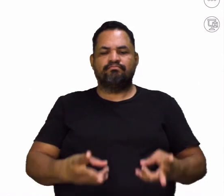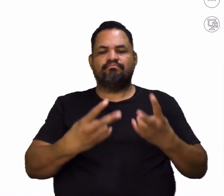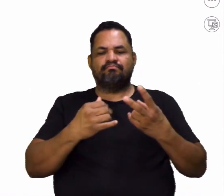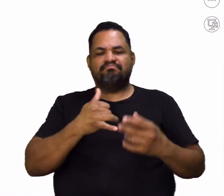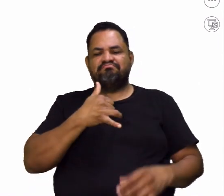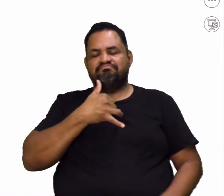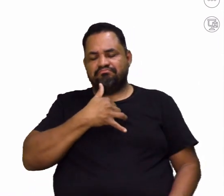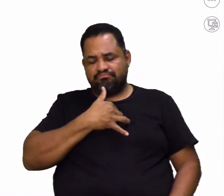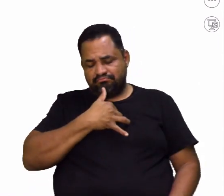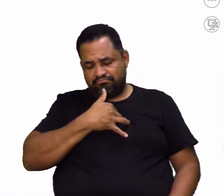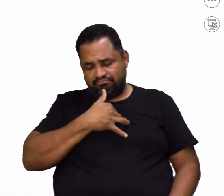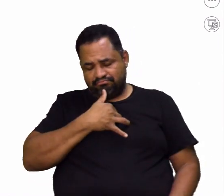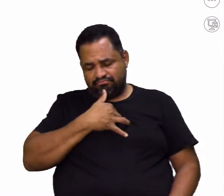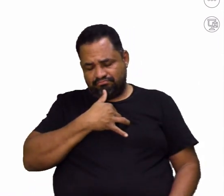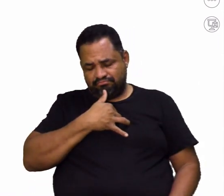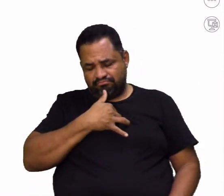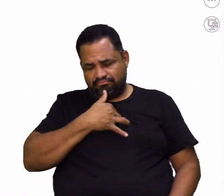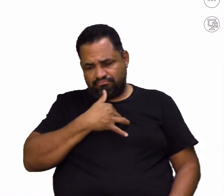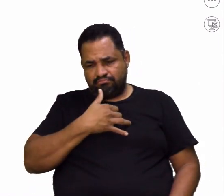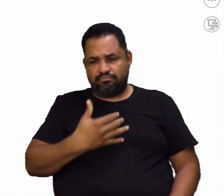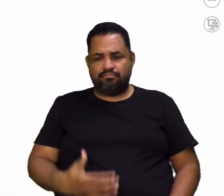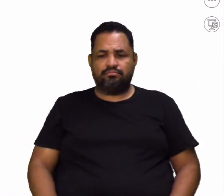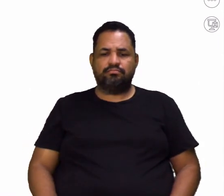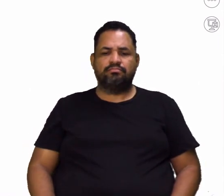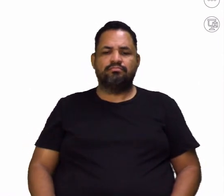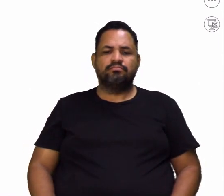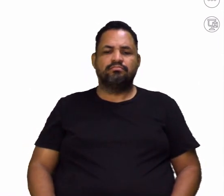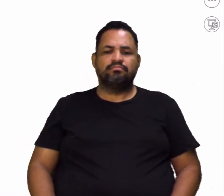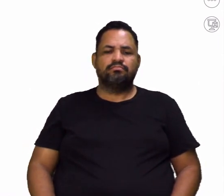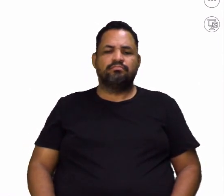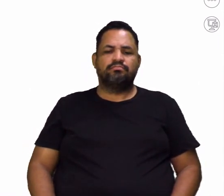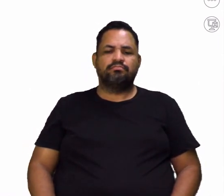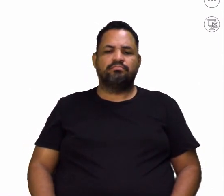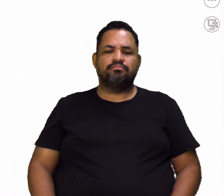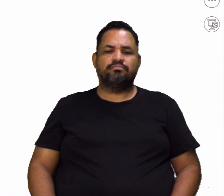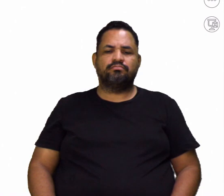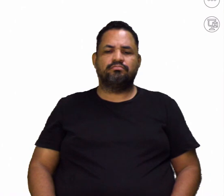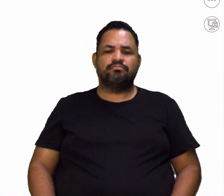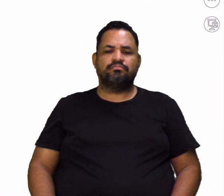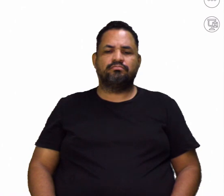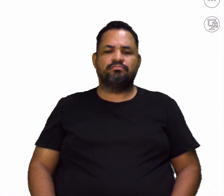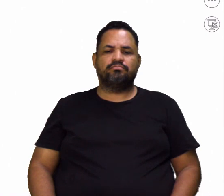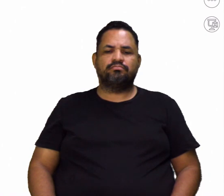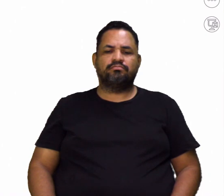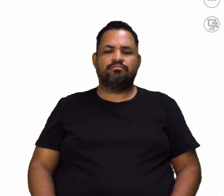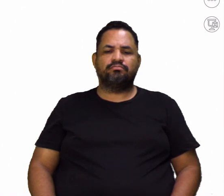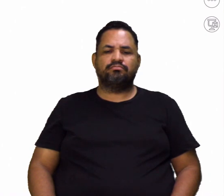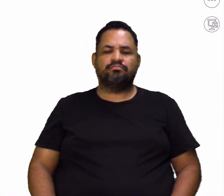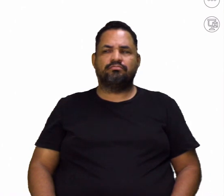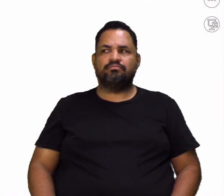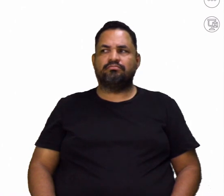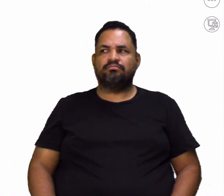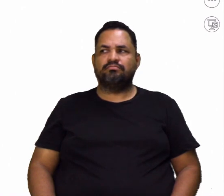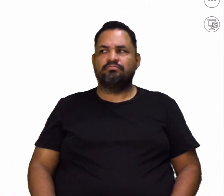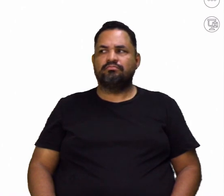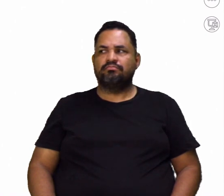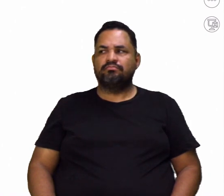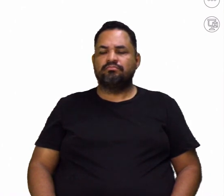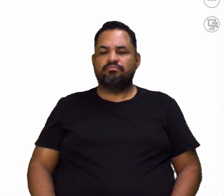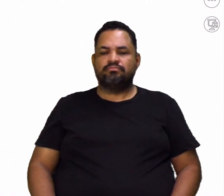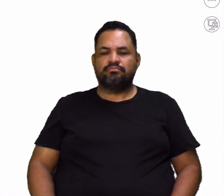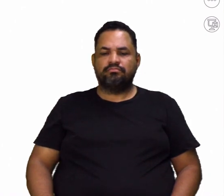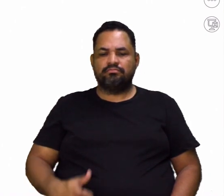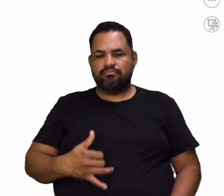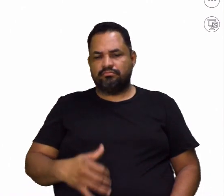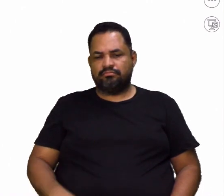que ele está triste né melancólico beleza ó A